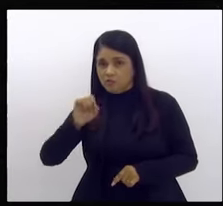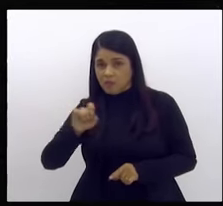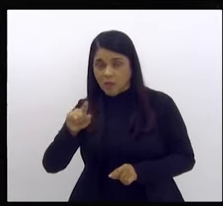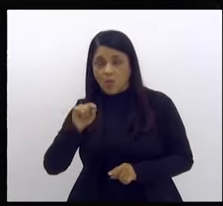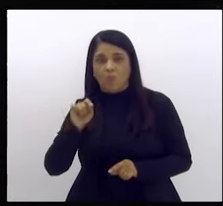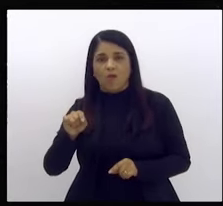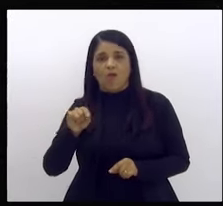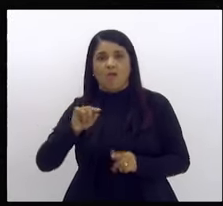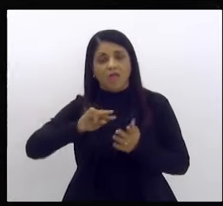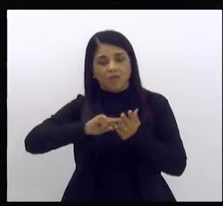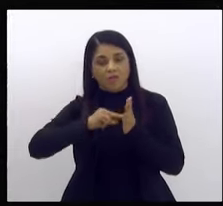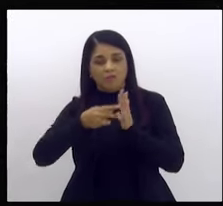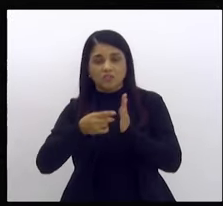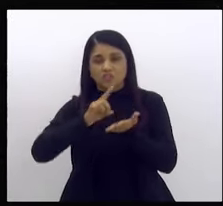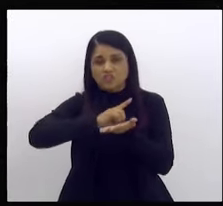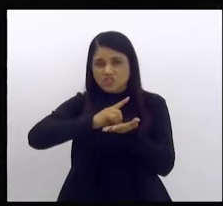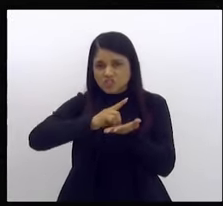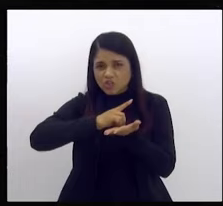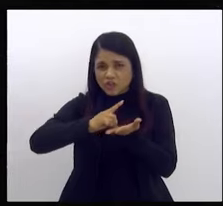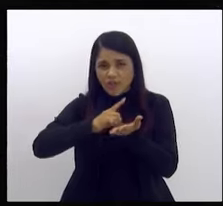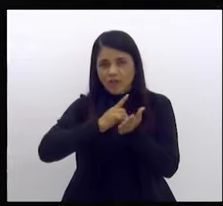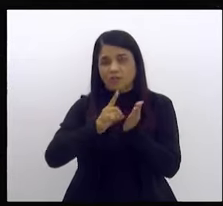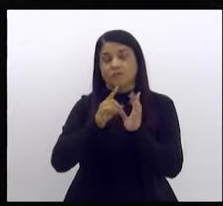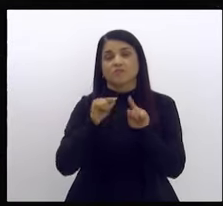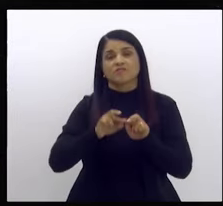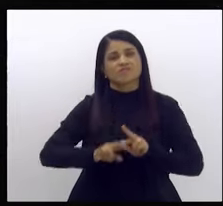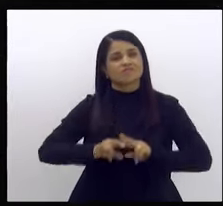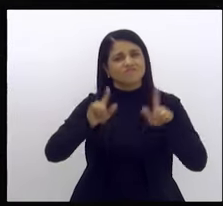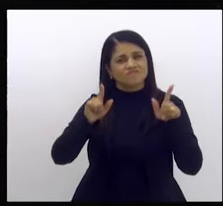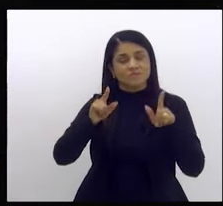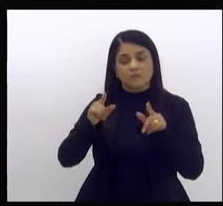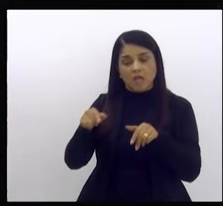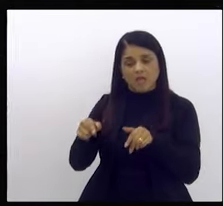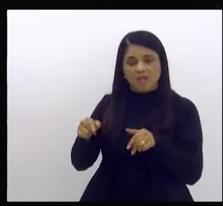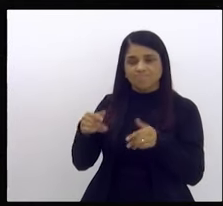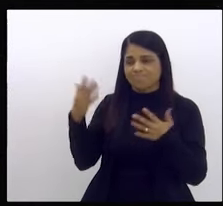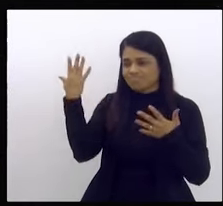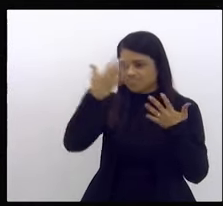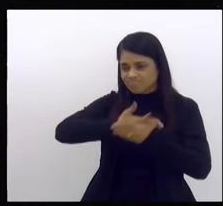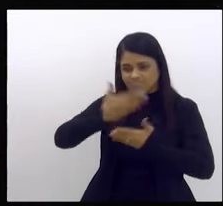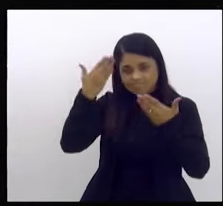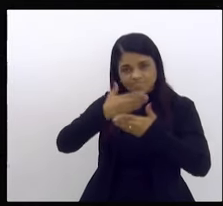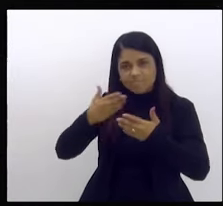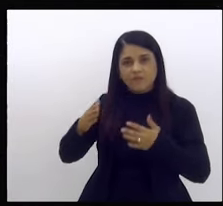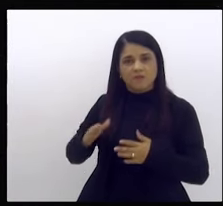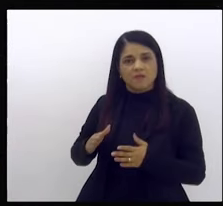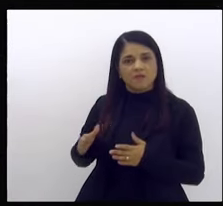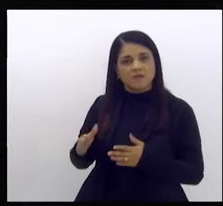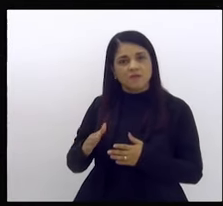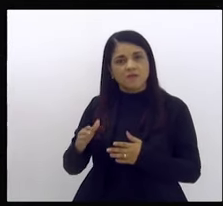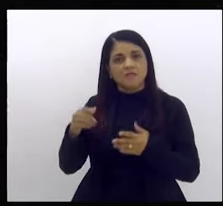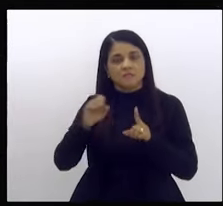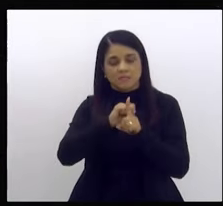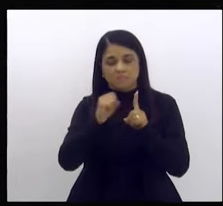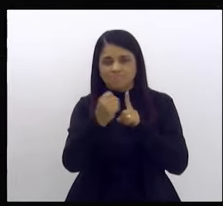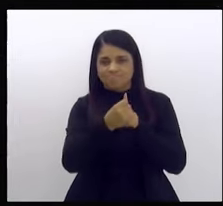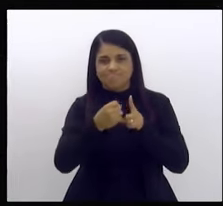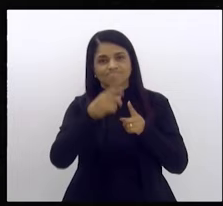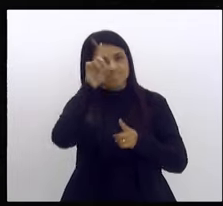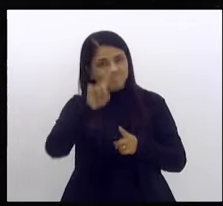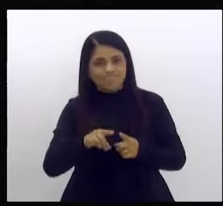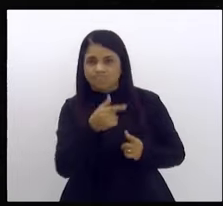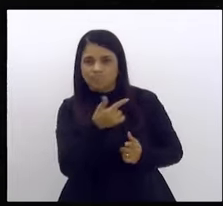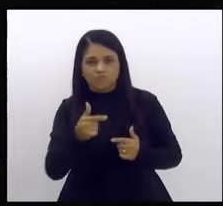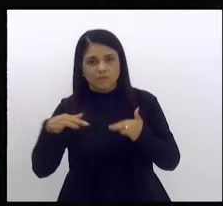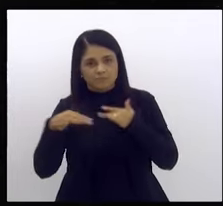margem, quem está fora do curso do rio, quem é invisibilizado no acesso a direitos na nossa cidade. Então,